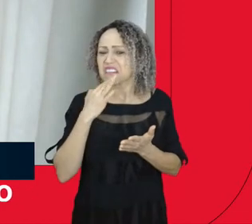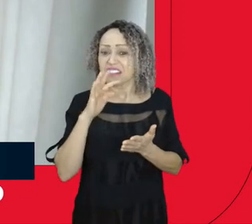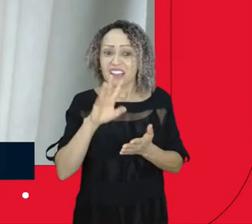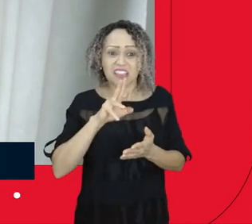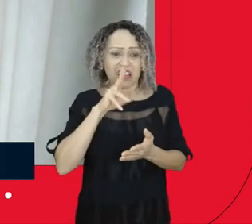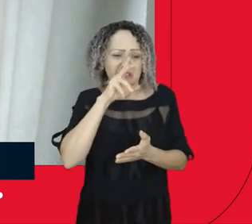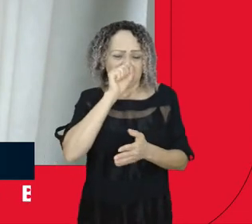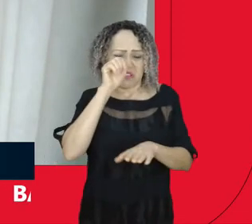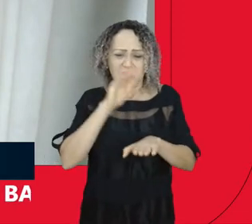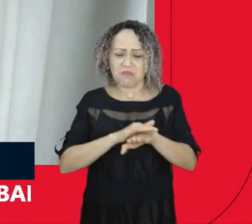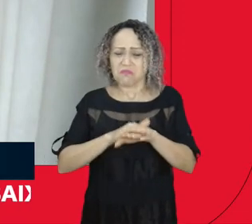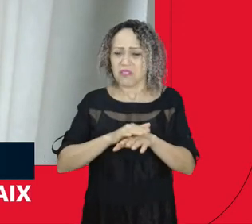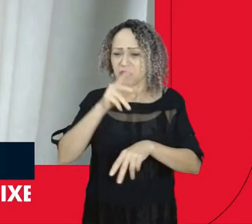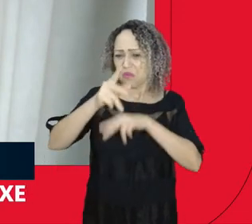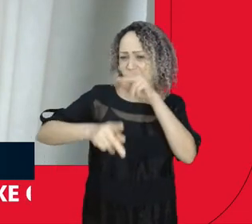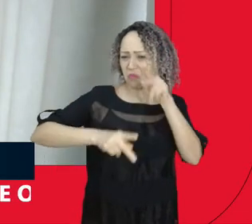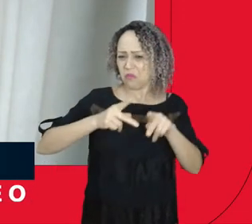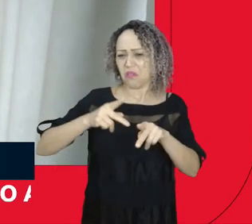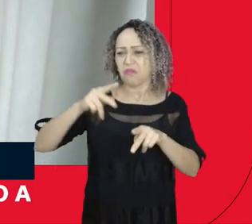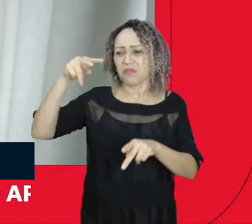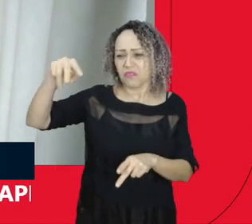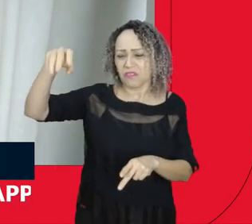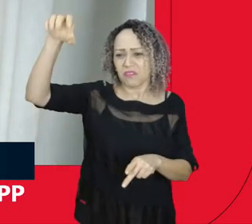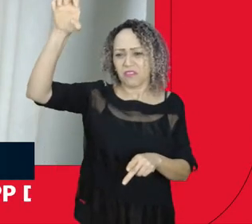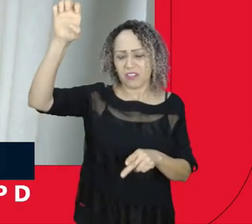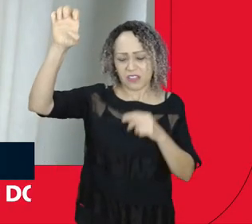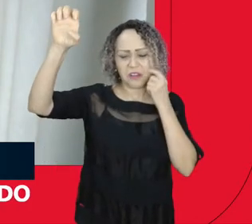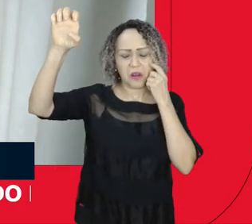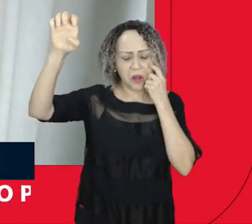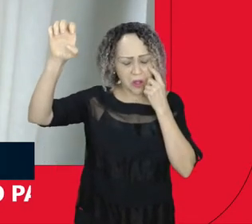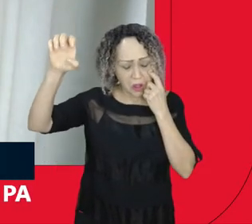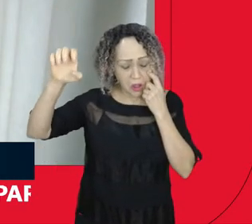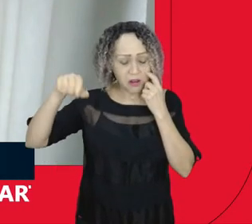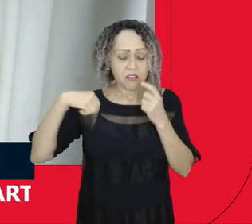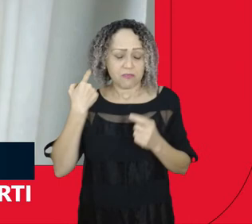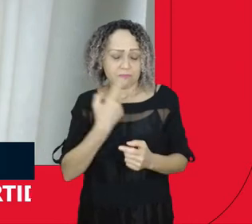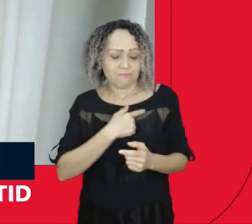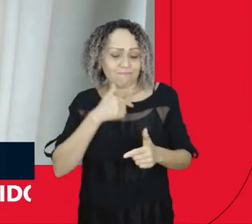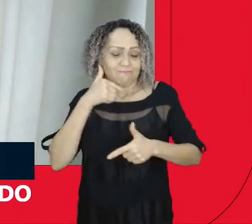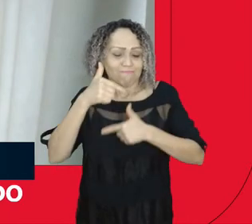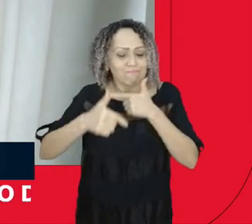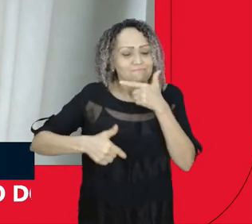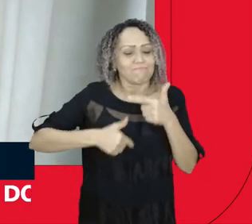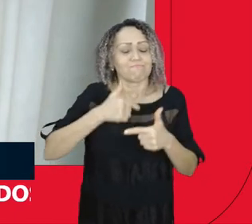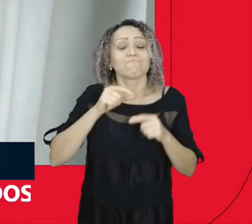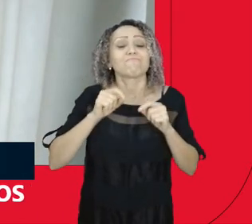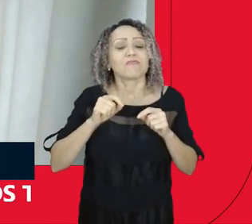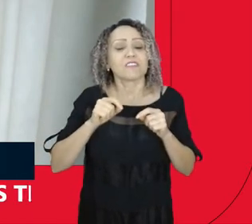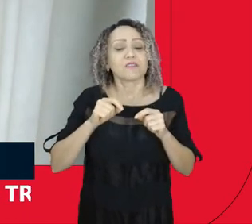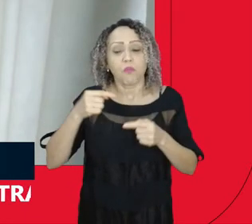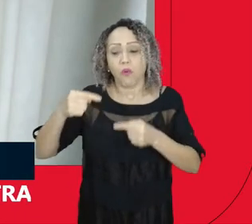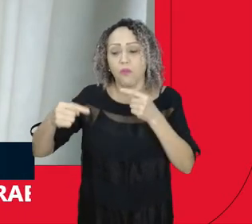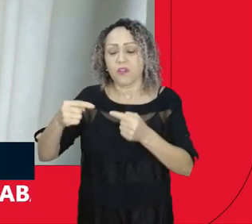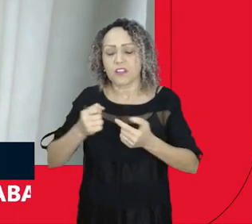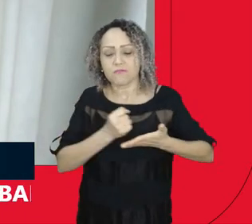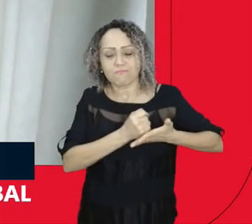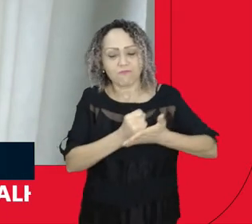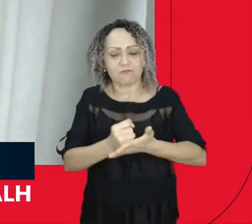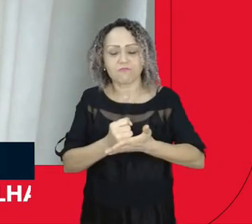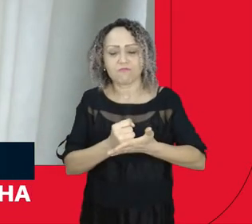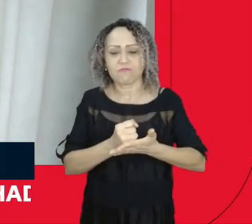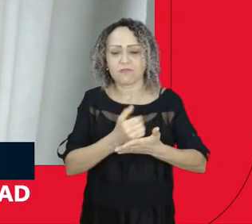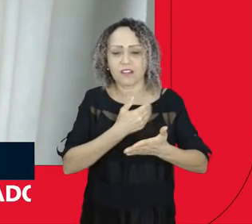aquilo que a gente produz, estimulado, evidentemente, fomentado por políticas públicas de educação,